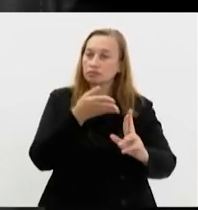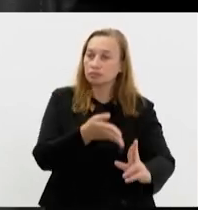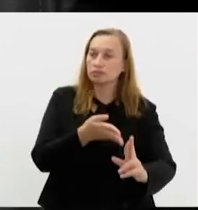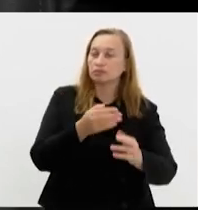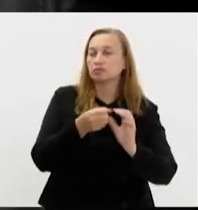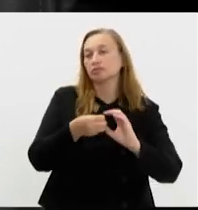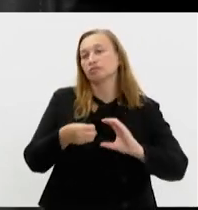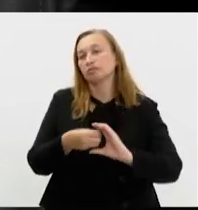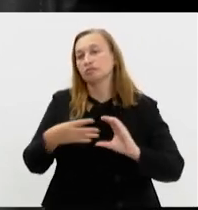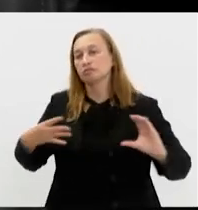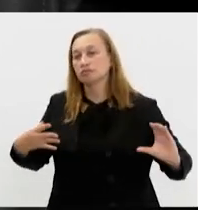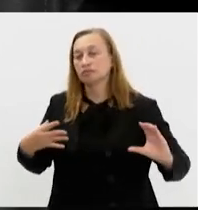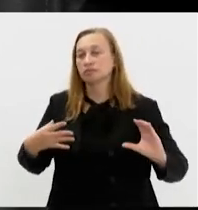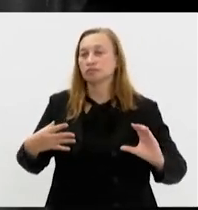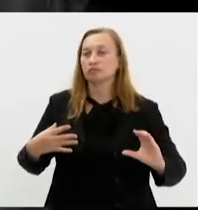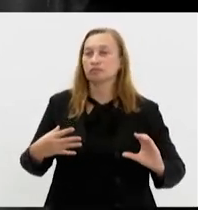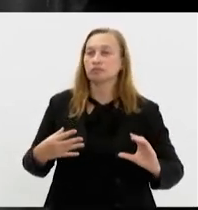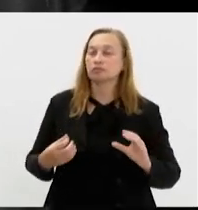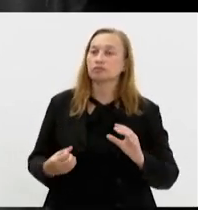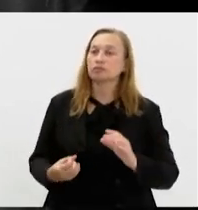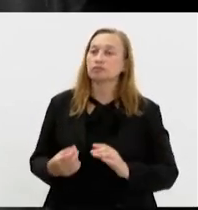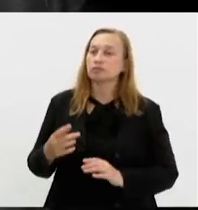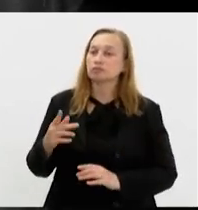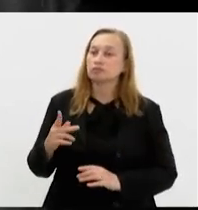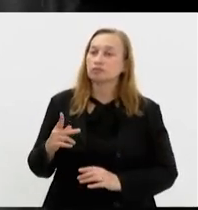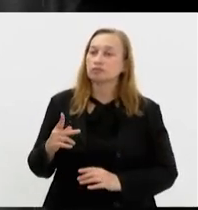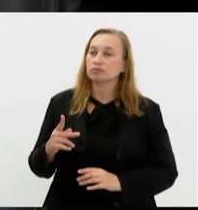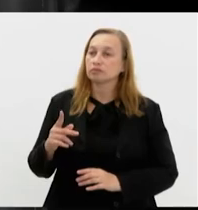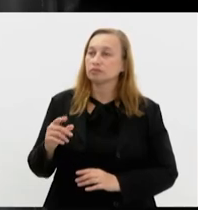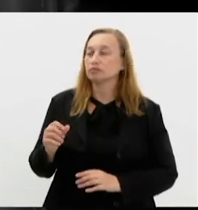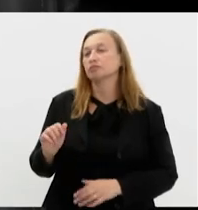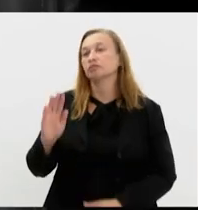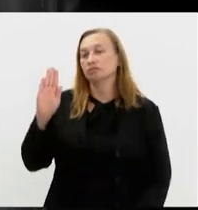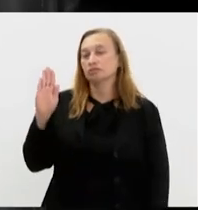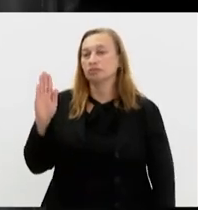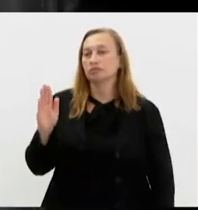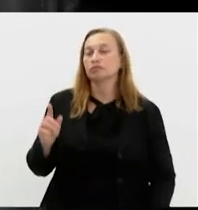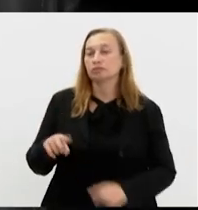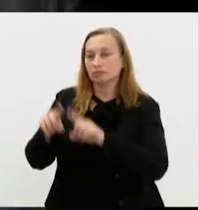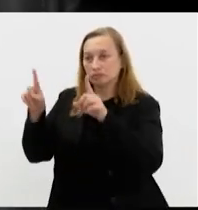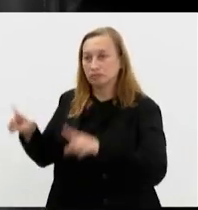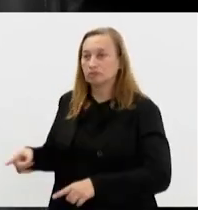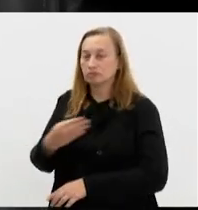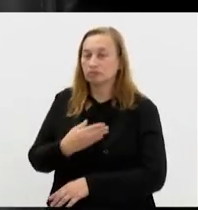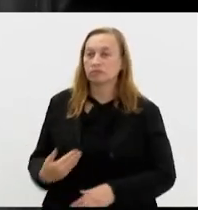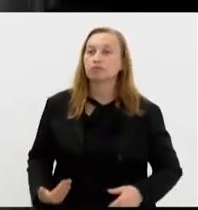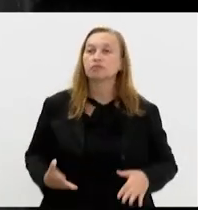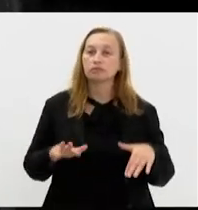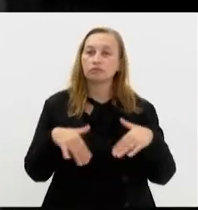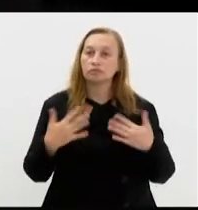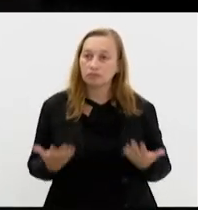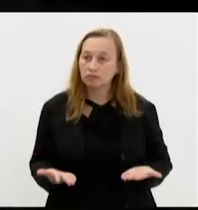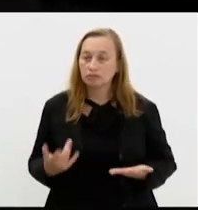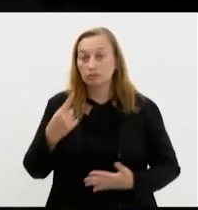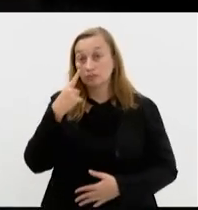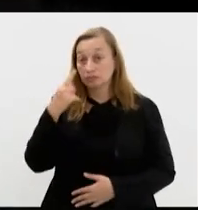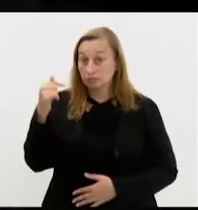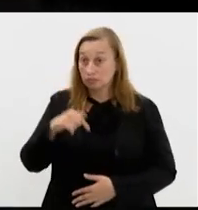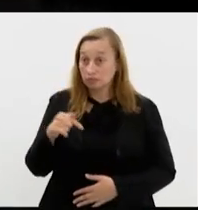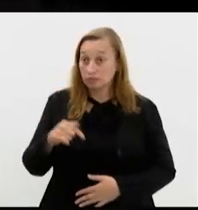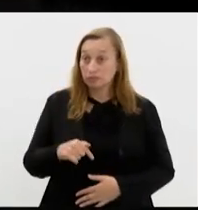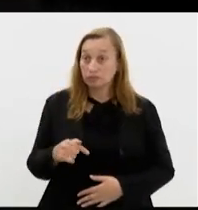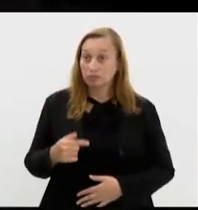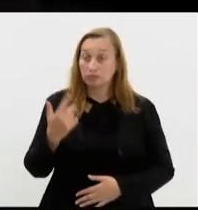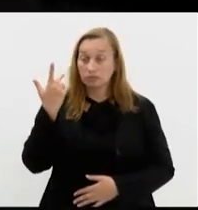caracterizem promoção pessoal de autoridades ou servidores públicos Então nós vamos ver aqui a